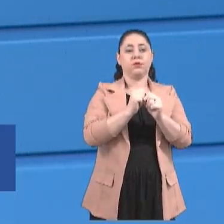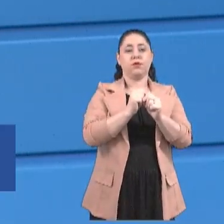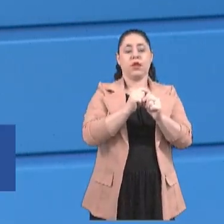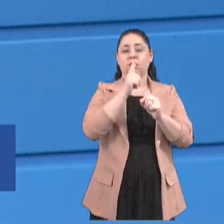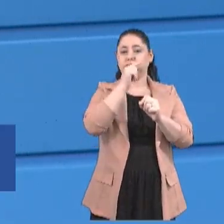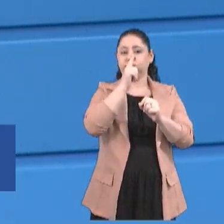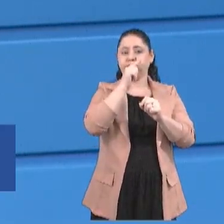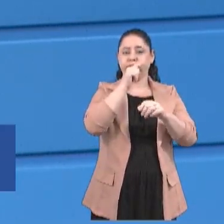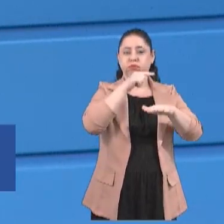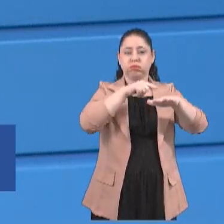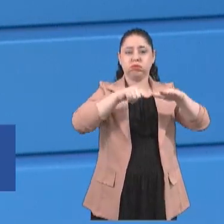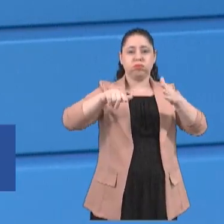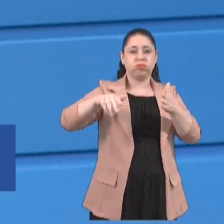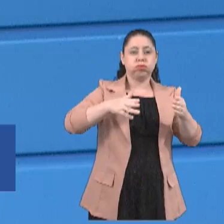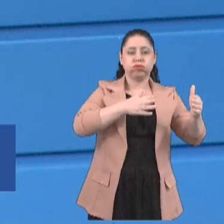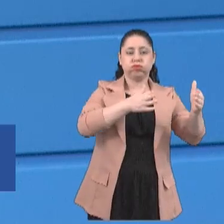fauna,